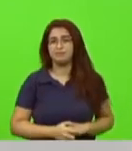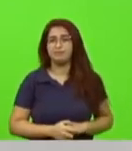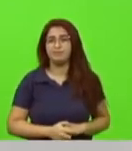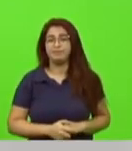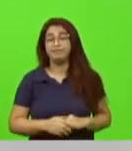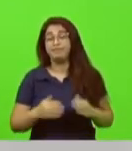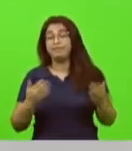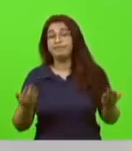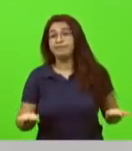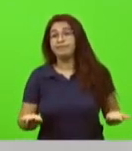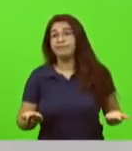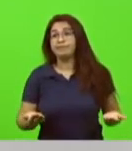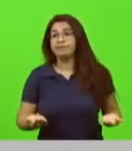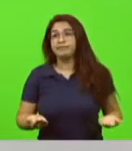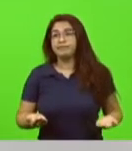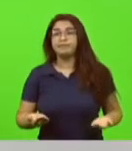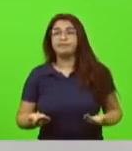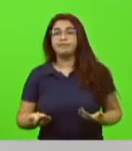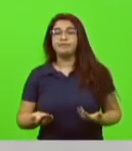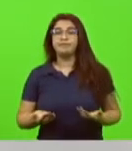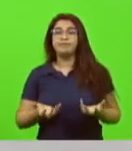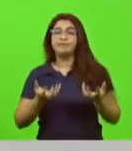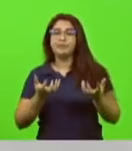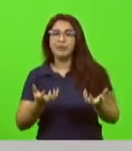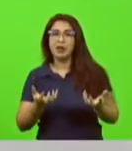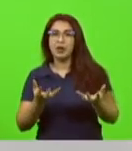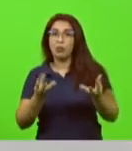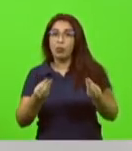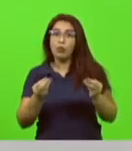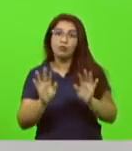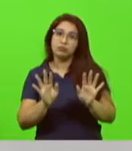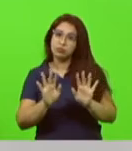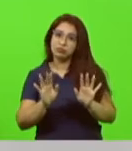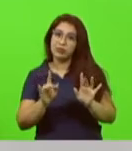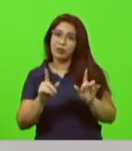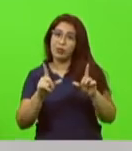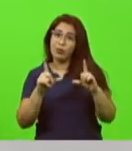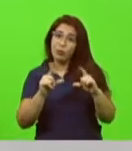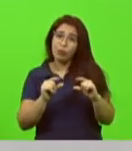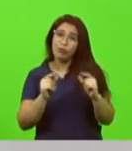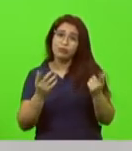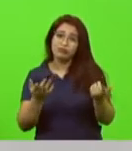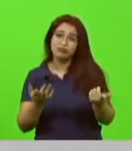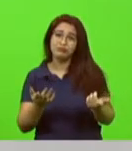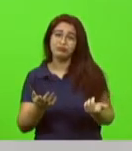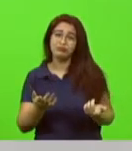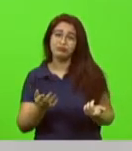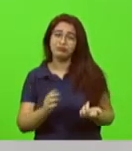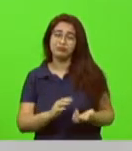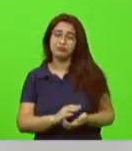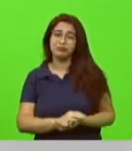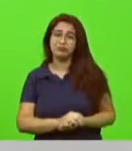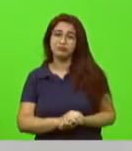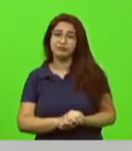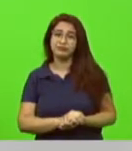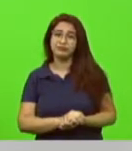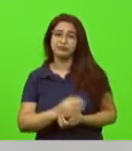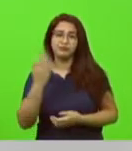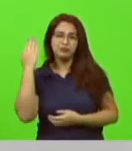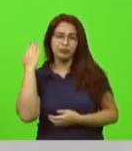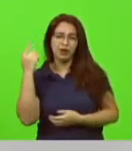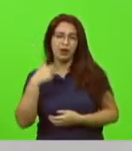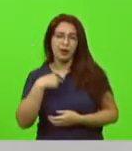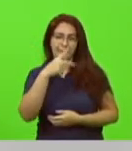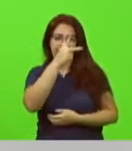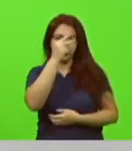Então, é isso que a gente quer, não quer muito, quer pouco. Eu sempre tive o hábito, enquanto eu fui prefeito,